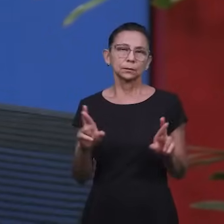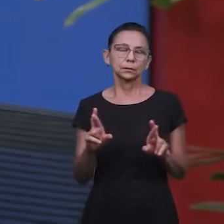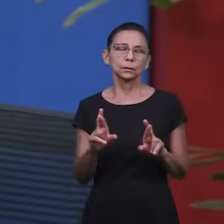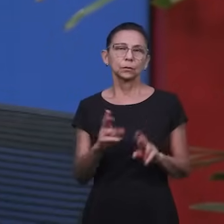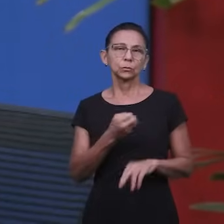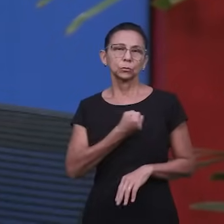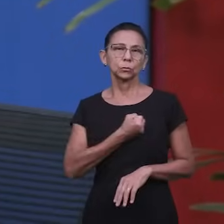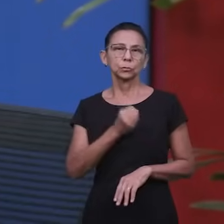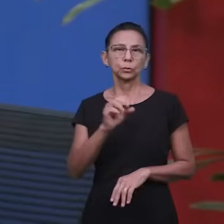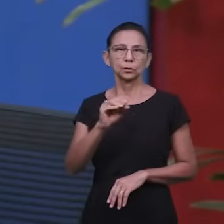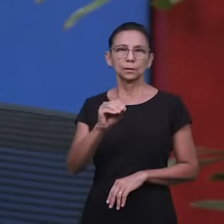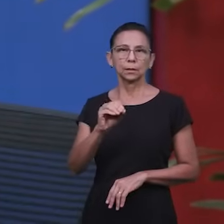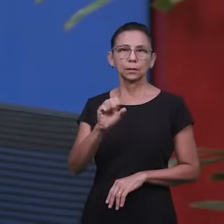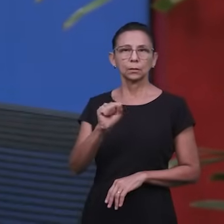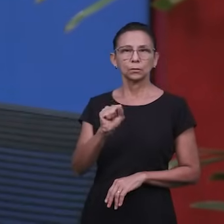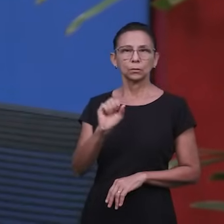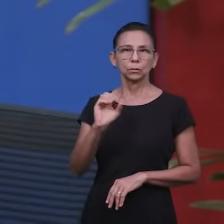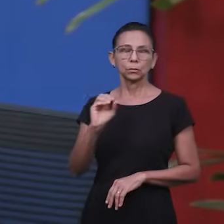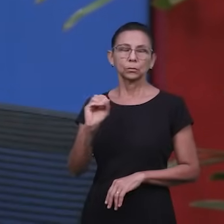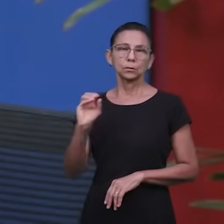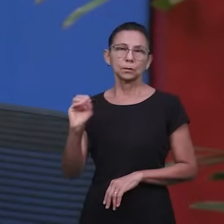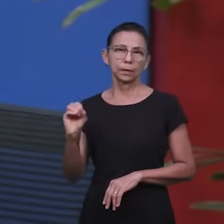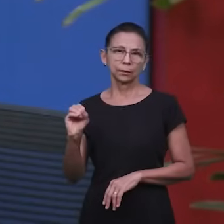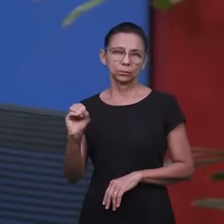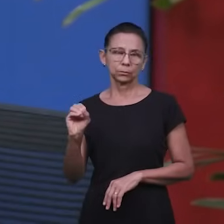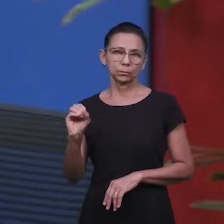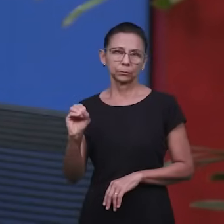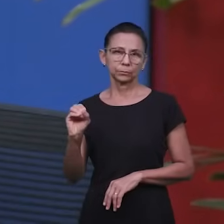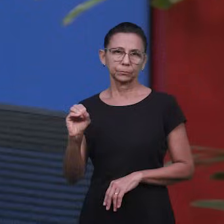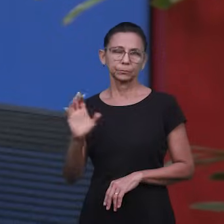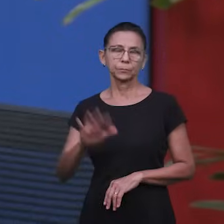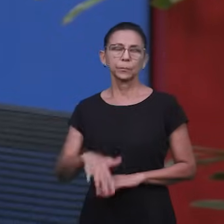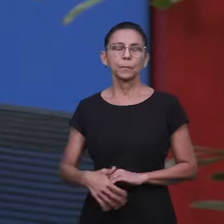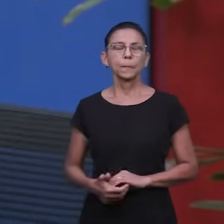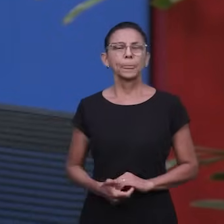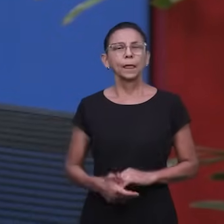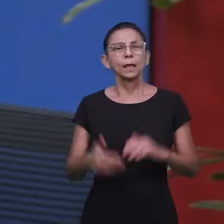0800, do atendimento do 0800. Nós queríamos